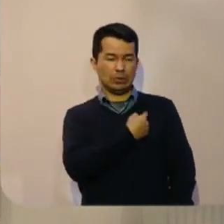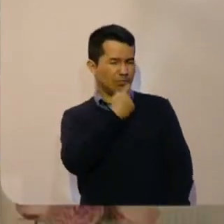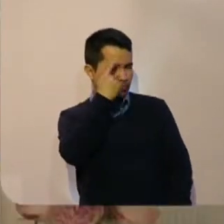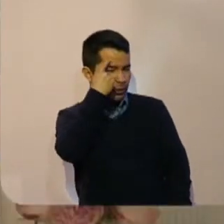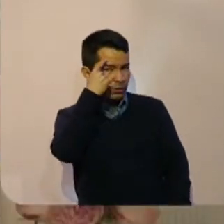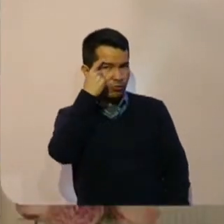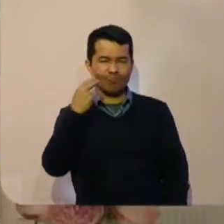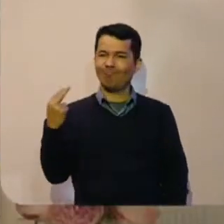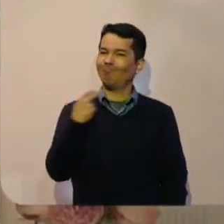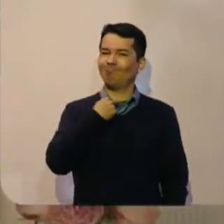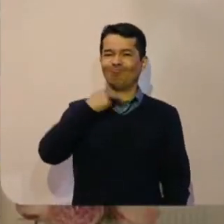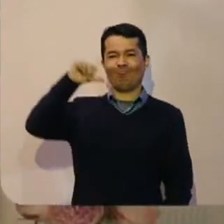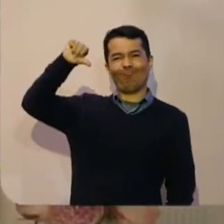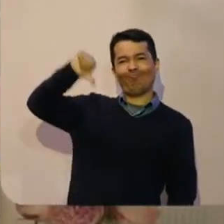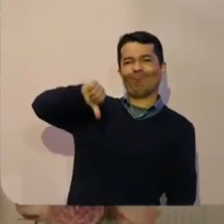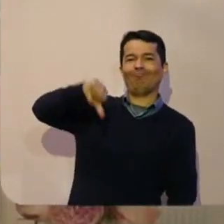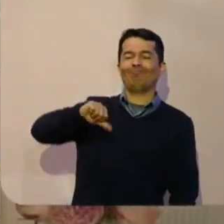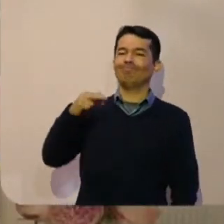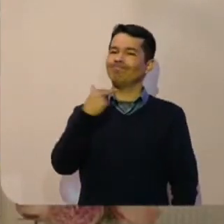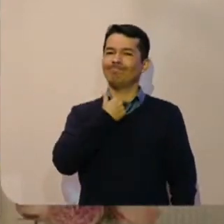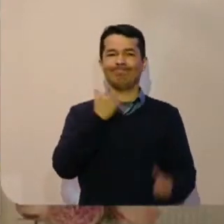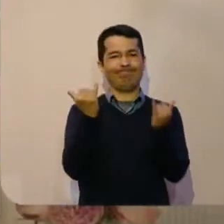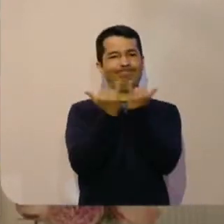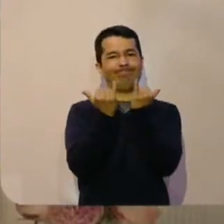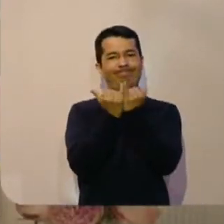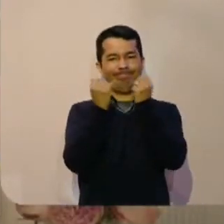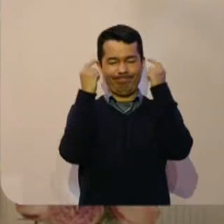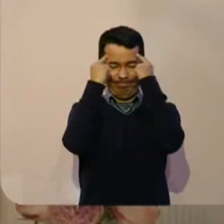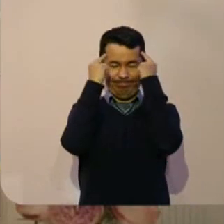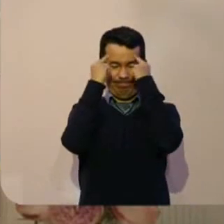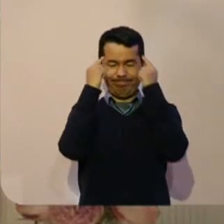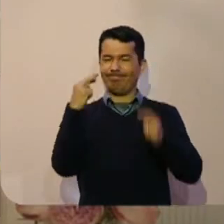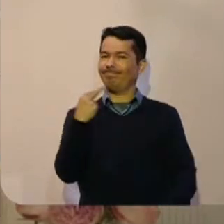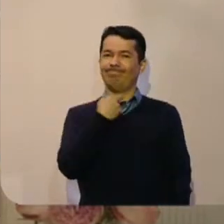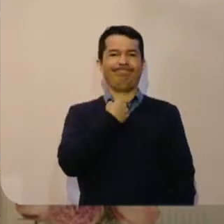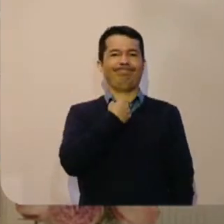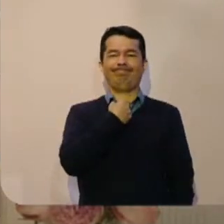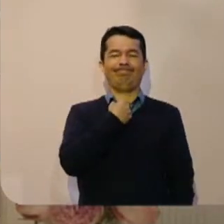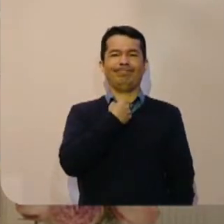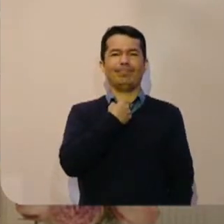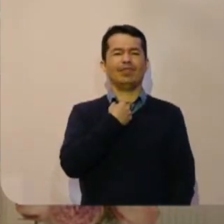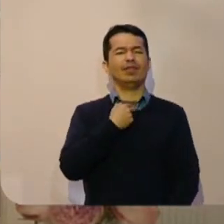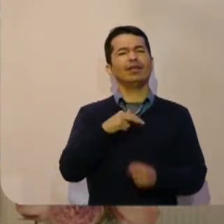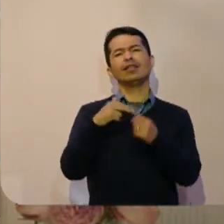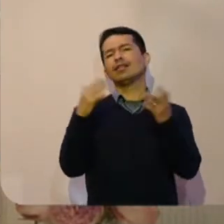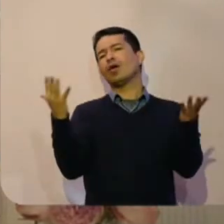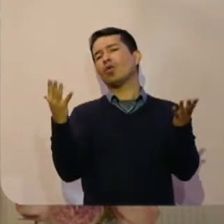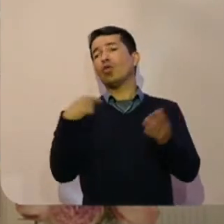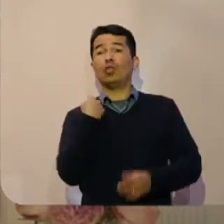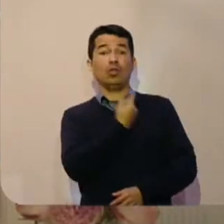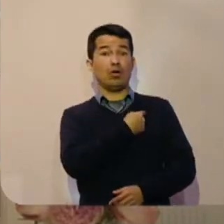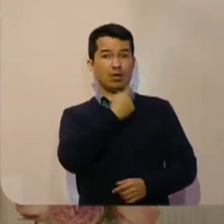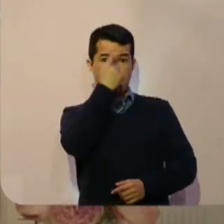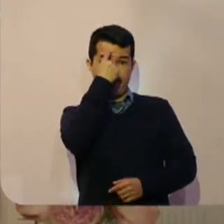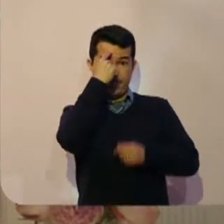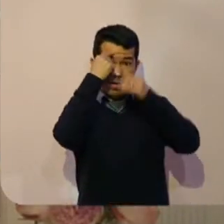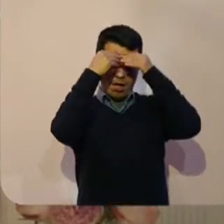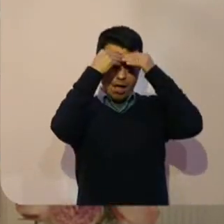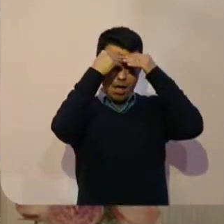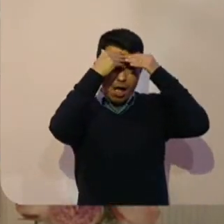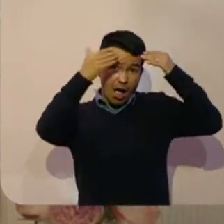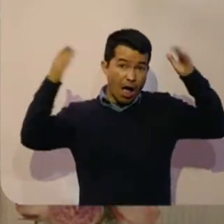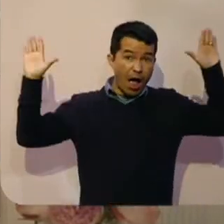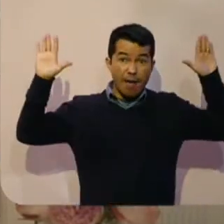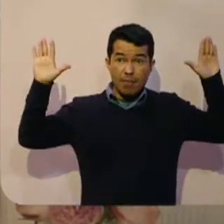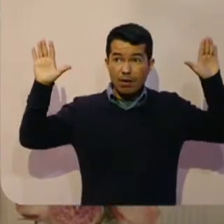perturbados também. E aí ele mudava de assunto. Por isso, o que deve encher a nossa mente? O que Paulo está dizendo é,